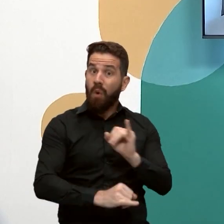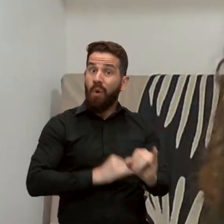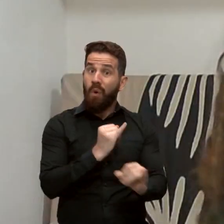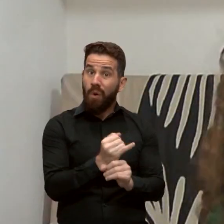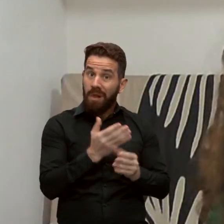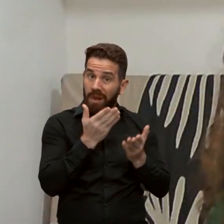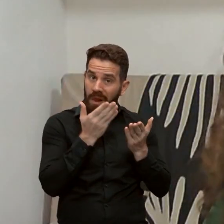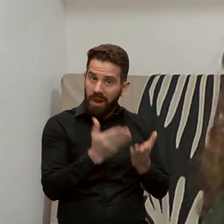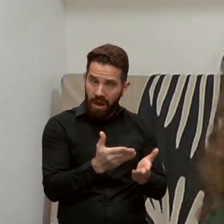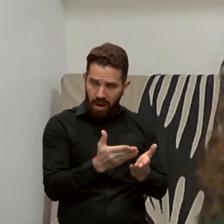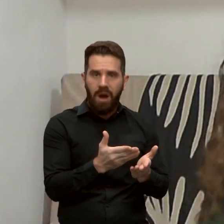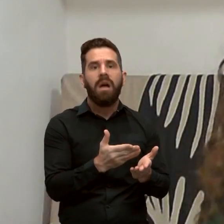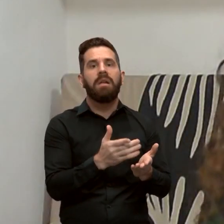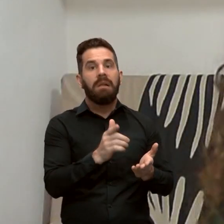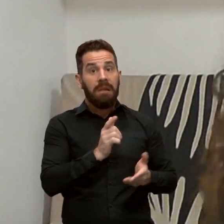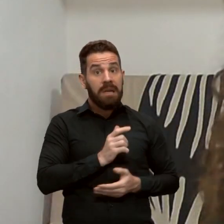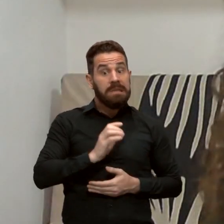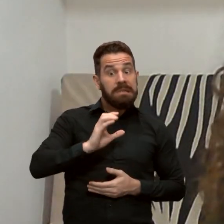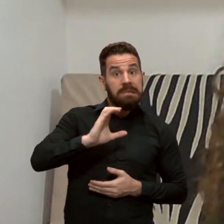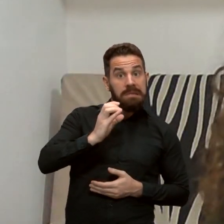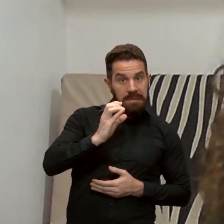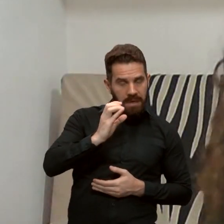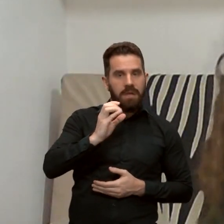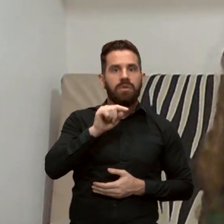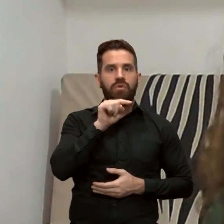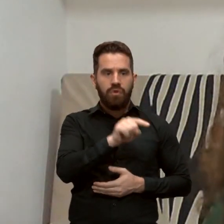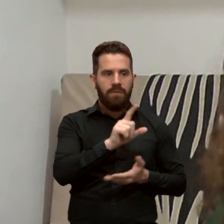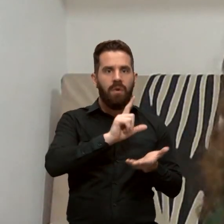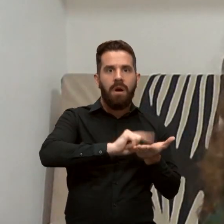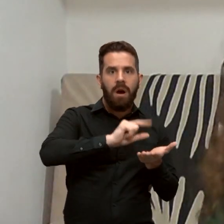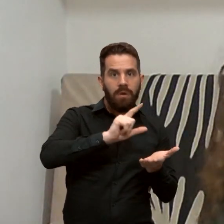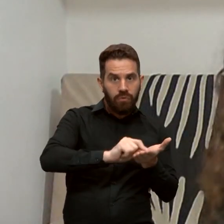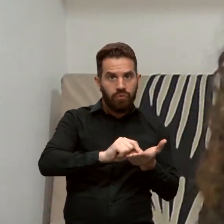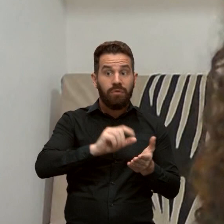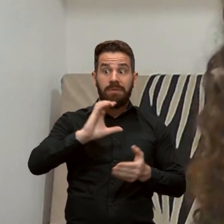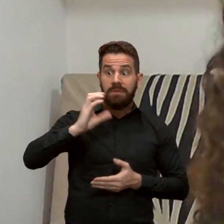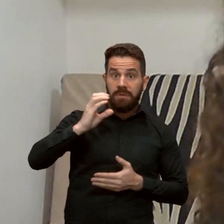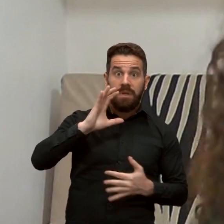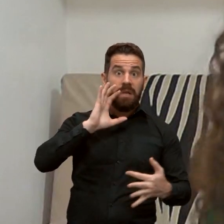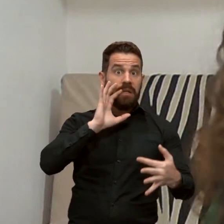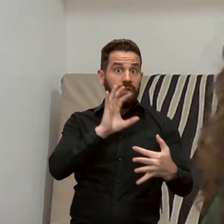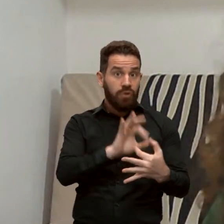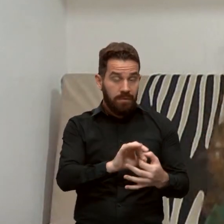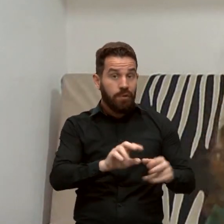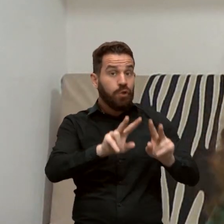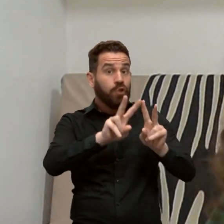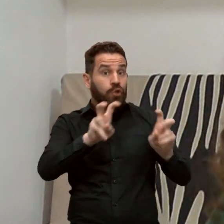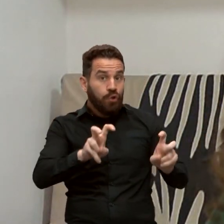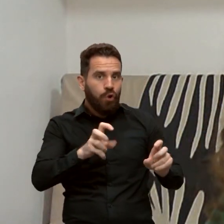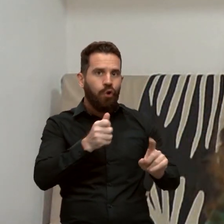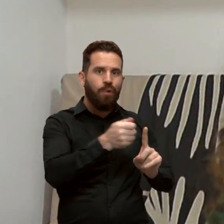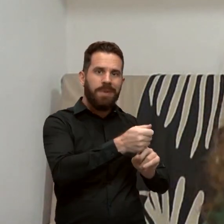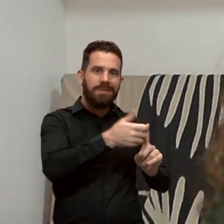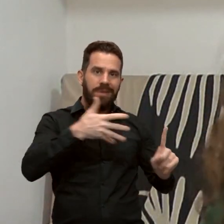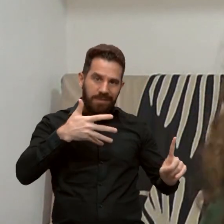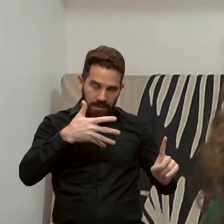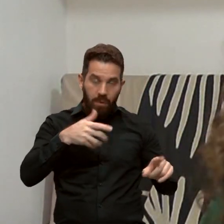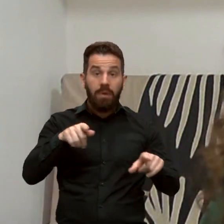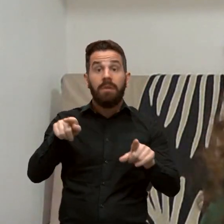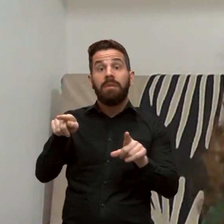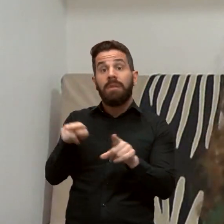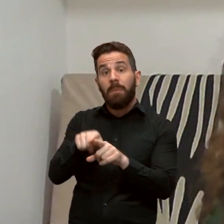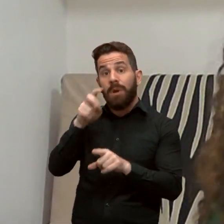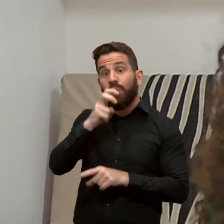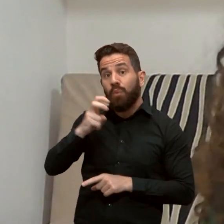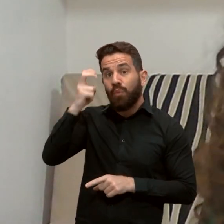científico, né? Então a gente publica artigos científicos relacionados à extensão e relacionados à cultura. E